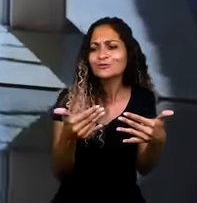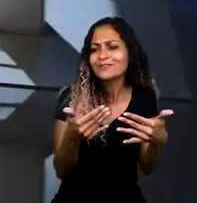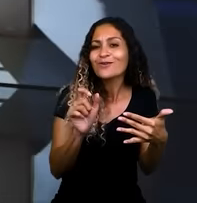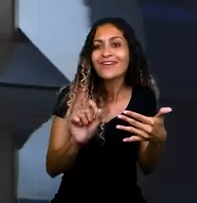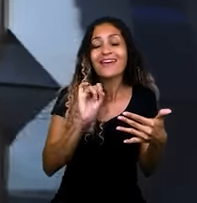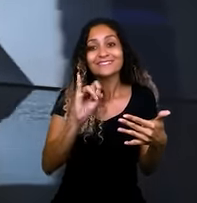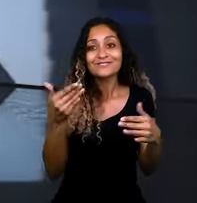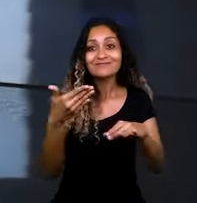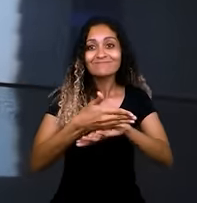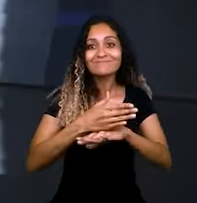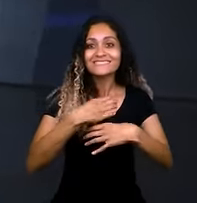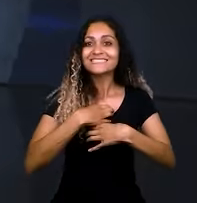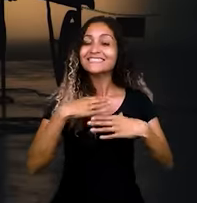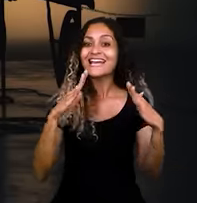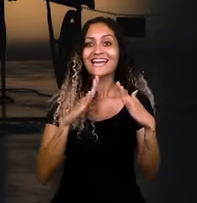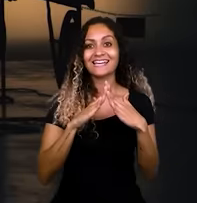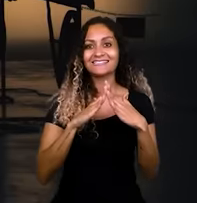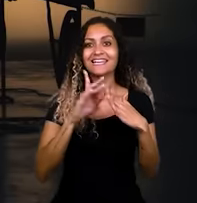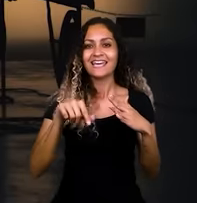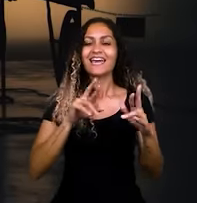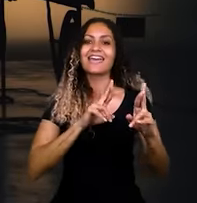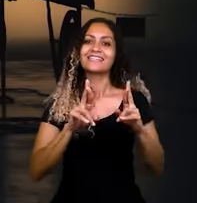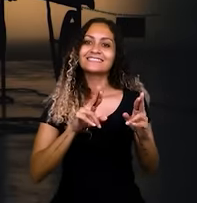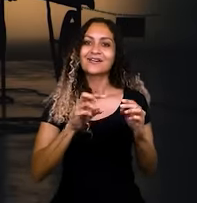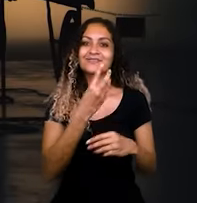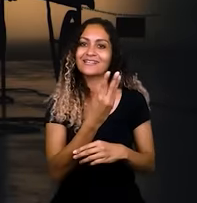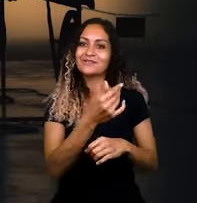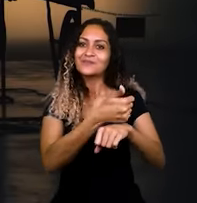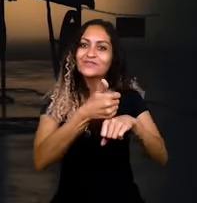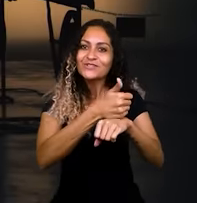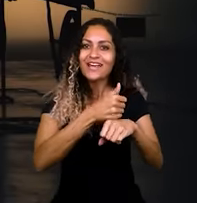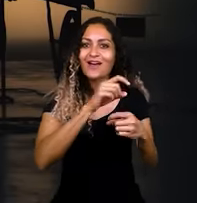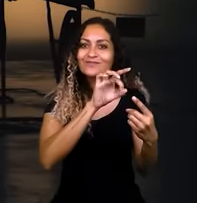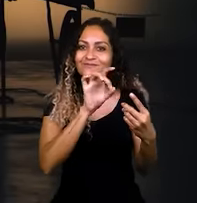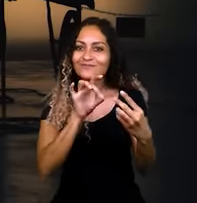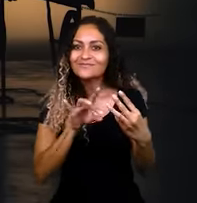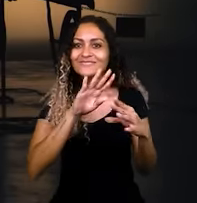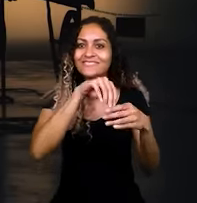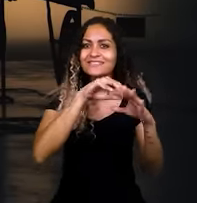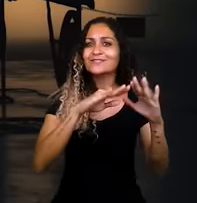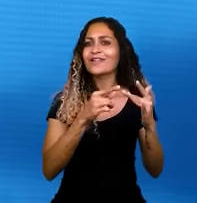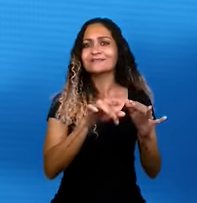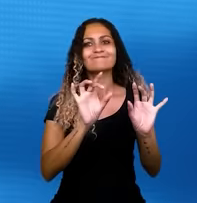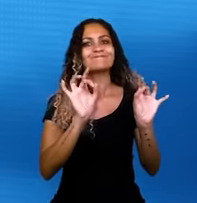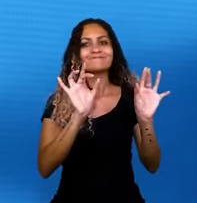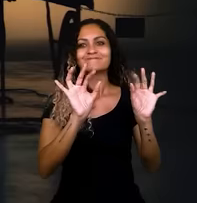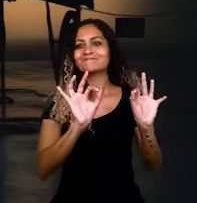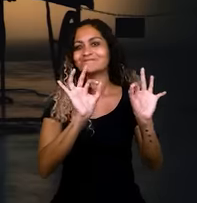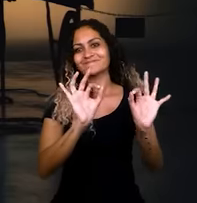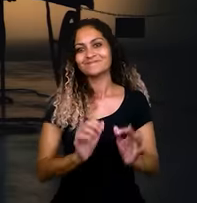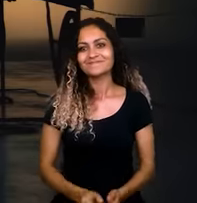chega e tu se sente em casa. Essa é a relação que a gente tem ali com a Fernanda, com a Cleusa, com a Andresa. Elas são